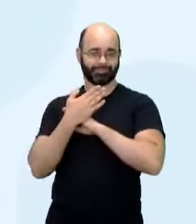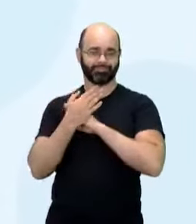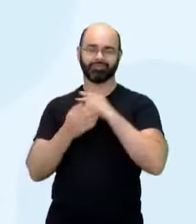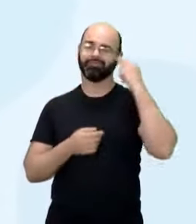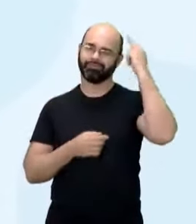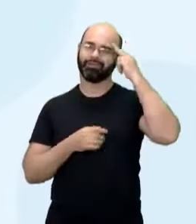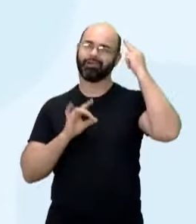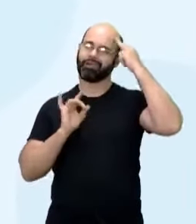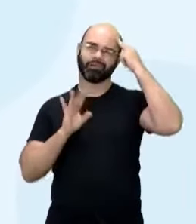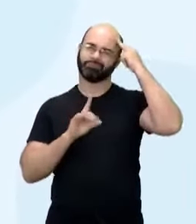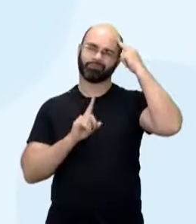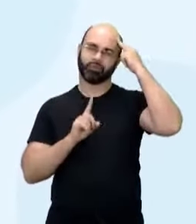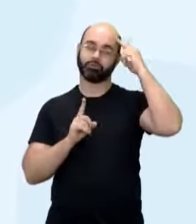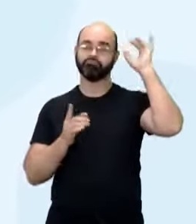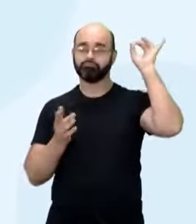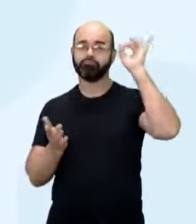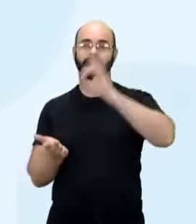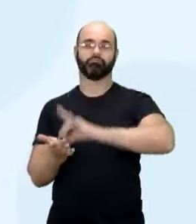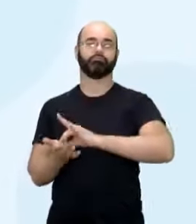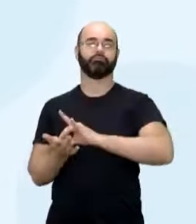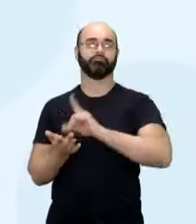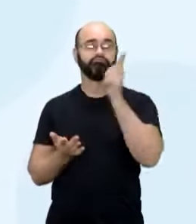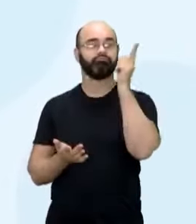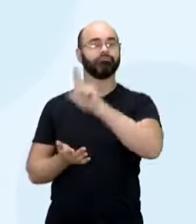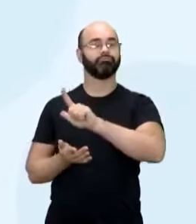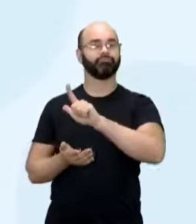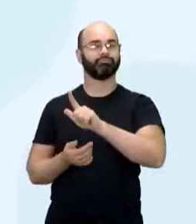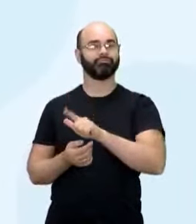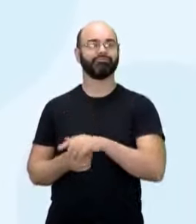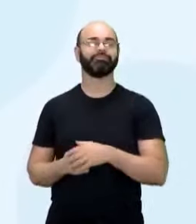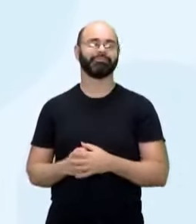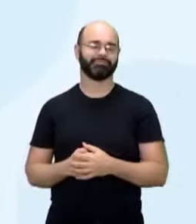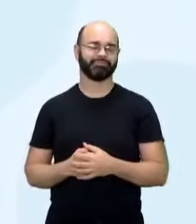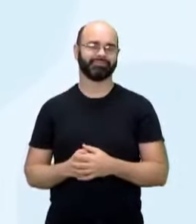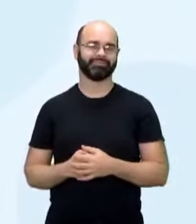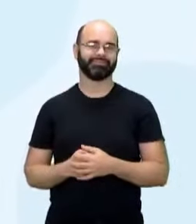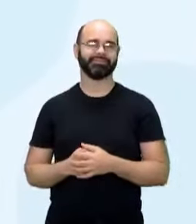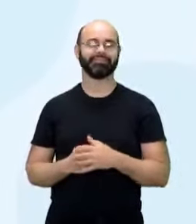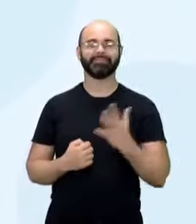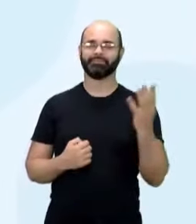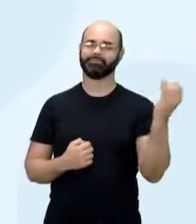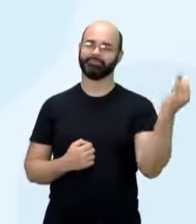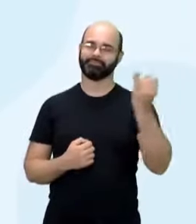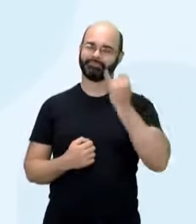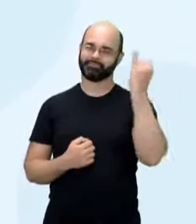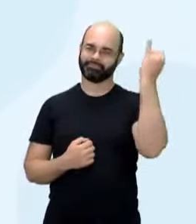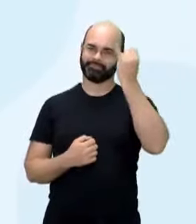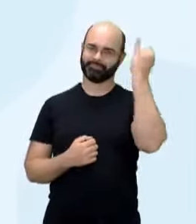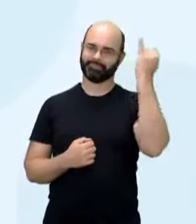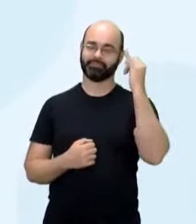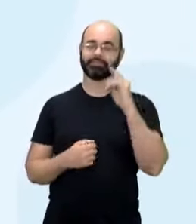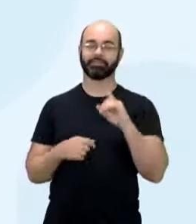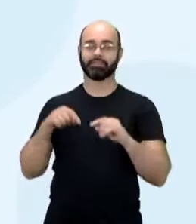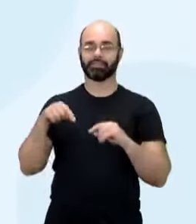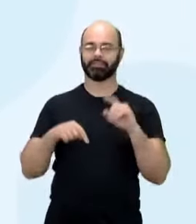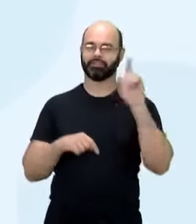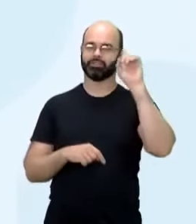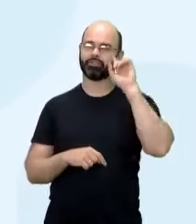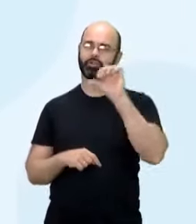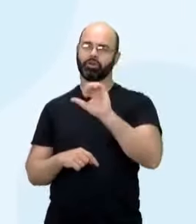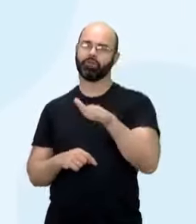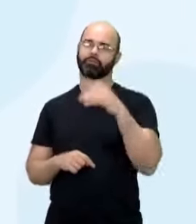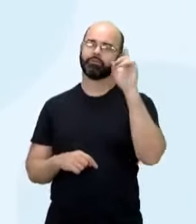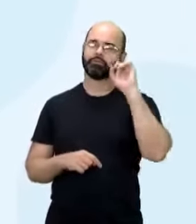sonho, a ele vir para o chão de forma concreta, de fato, tá bom? Então, é muito importante que nesses encontros aqui do dia 9 ao dia